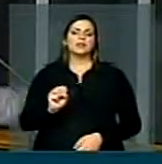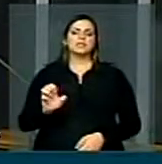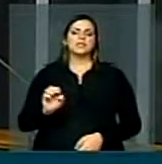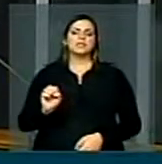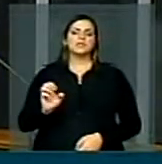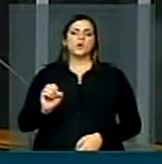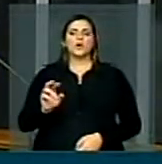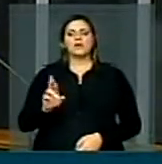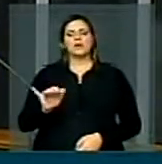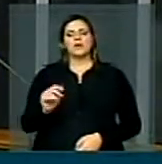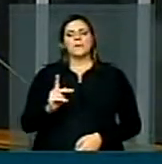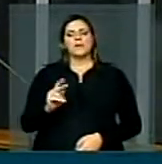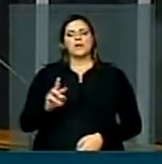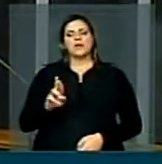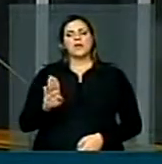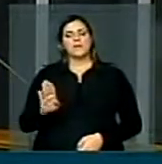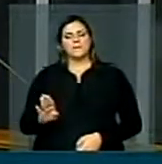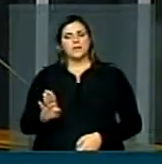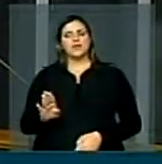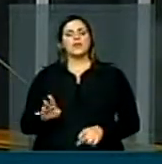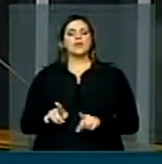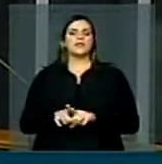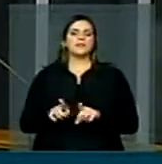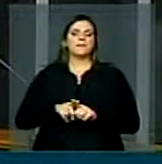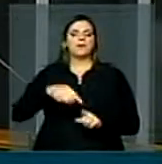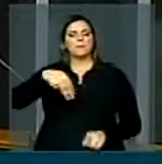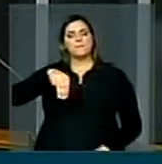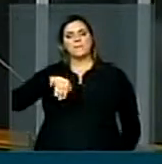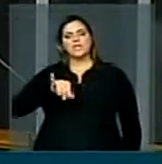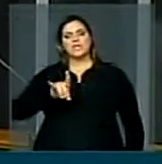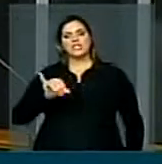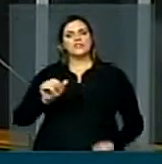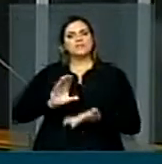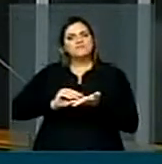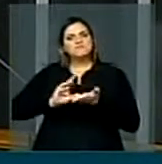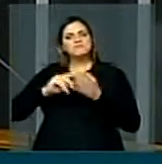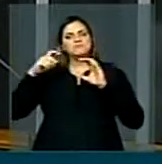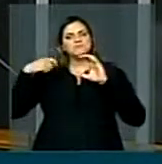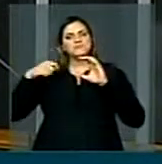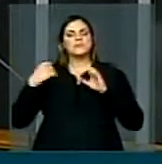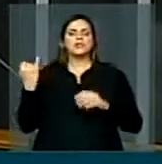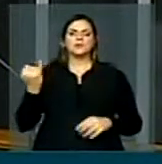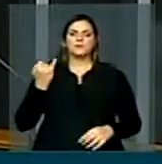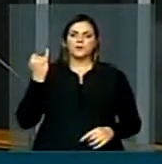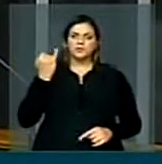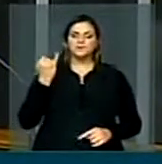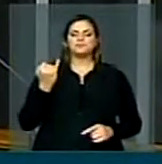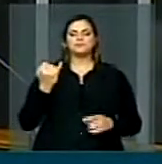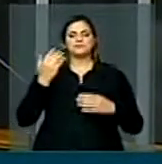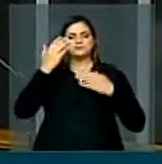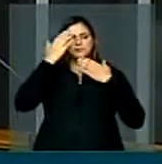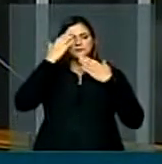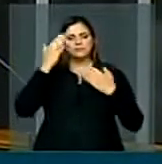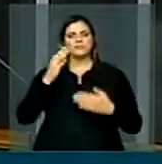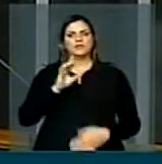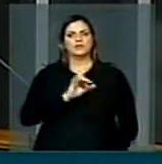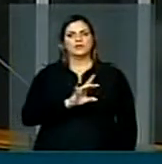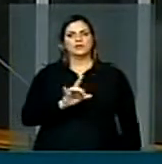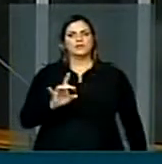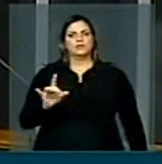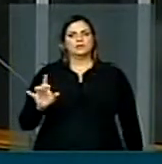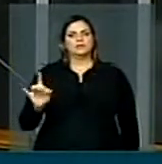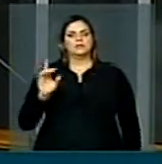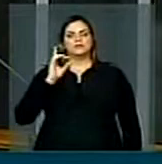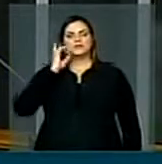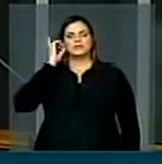nos oportunizou, portanto, levar a imprensa e fazer um amplo registro. Portanto, eu quero aqui agradecer a cada parlamentar